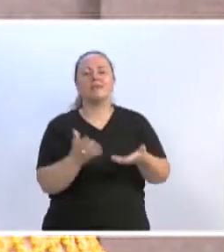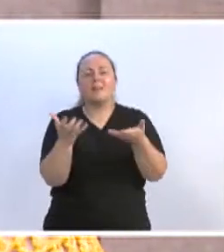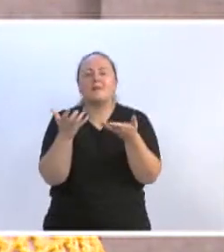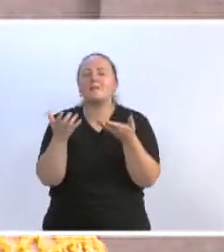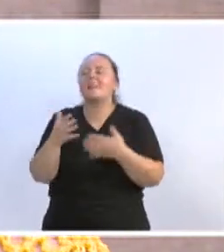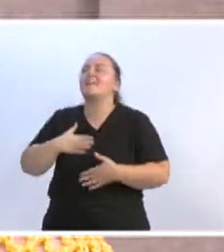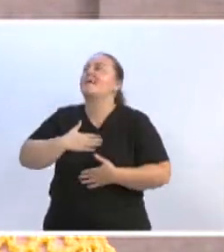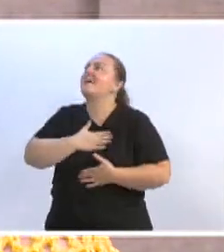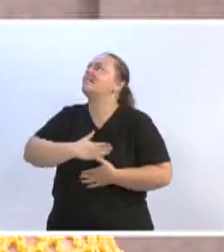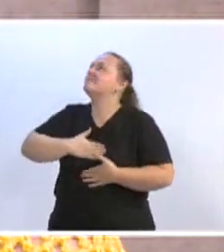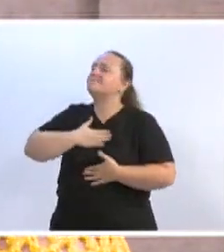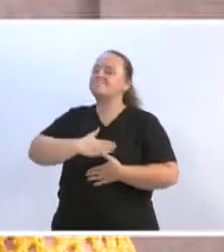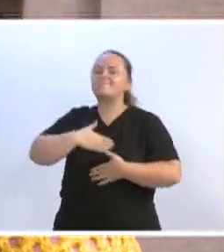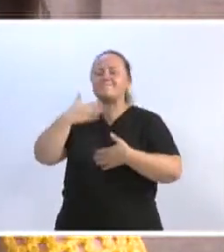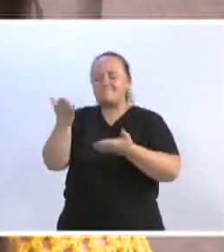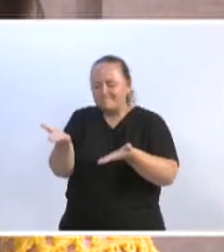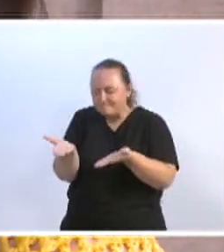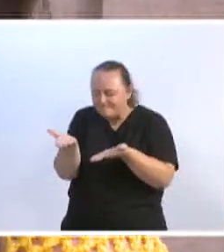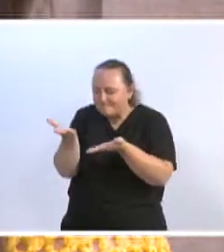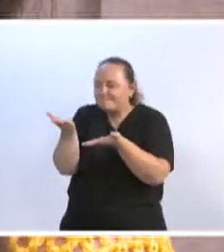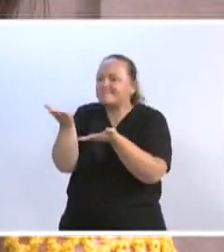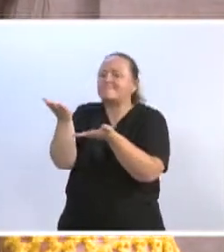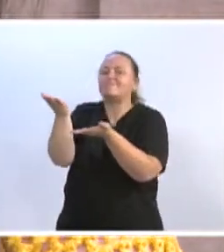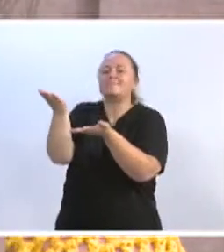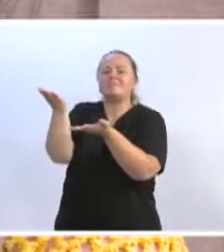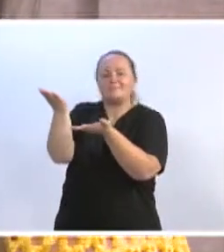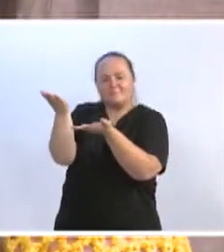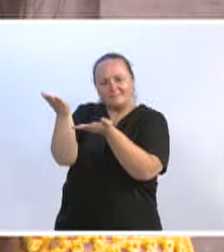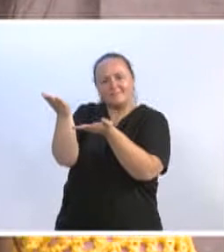pra ser uma oferta